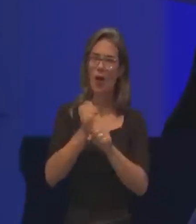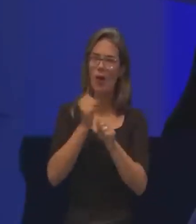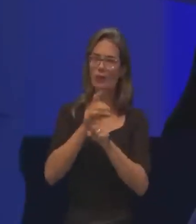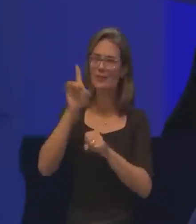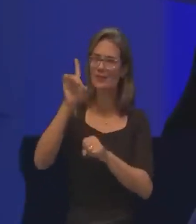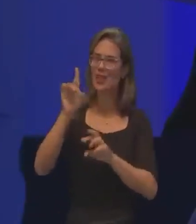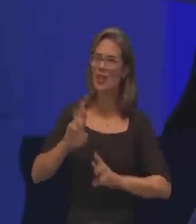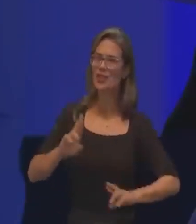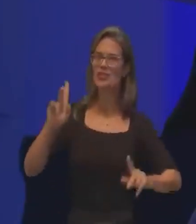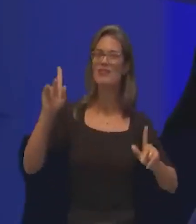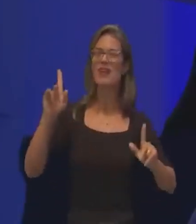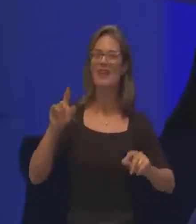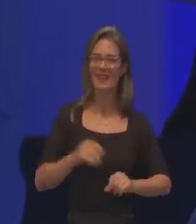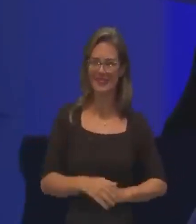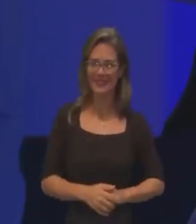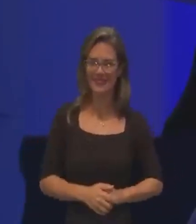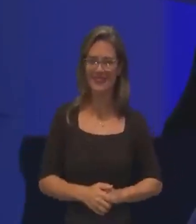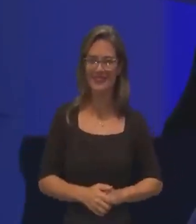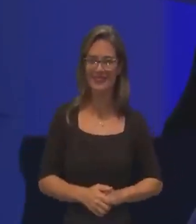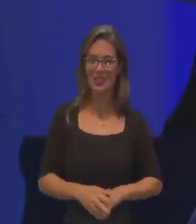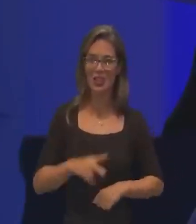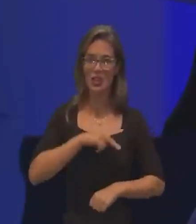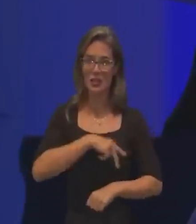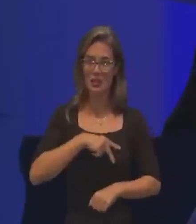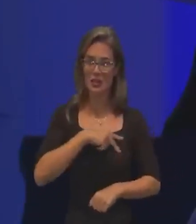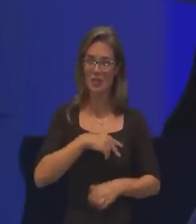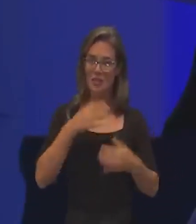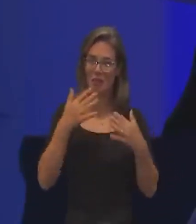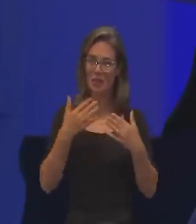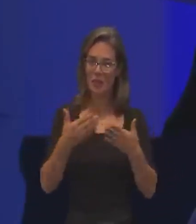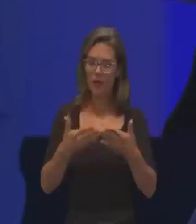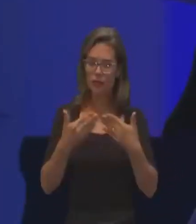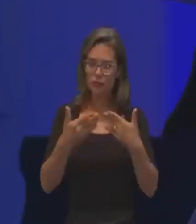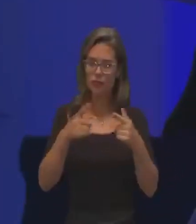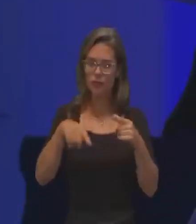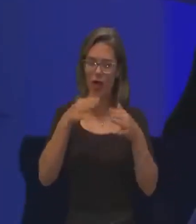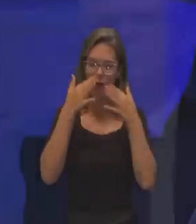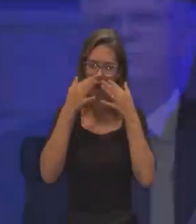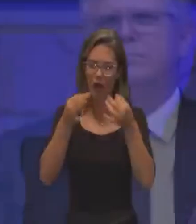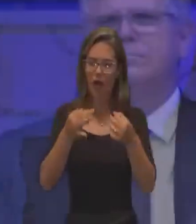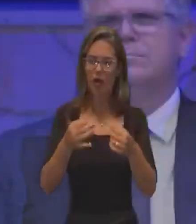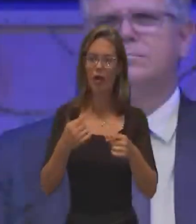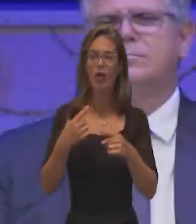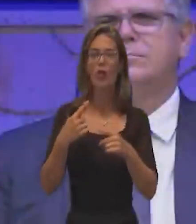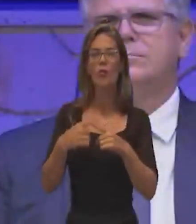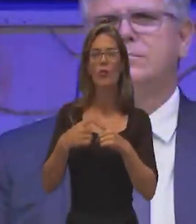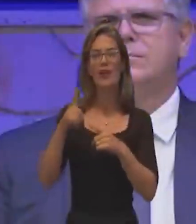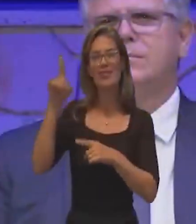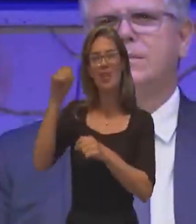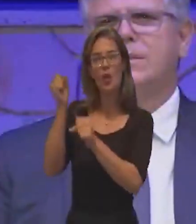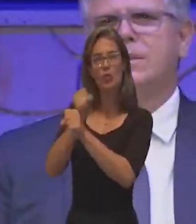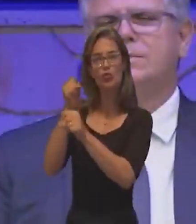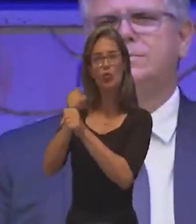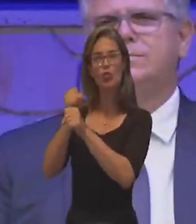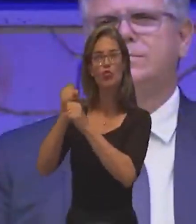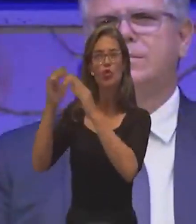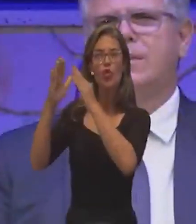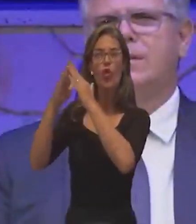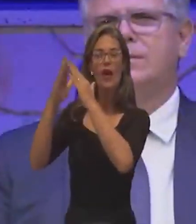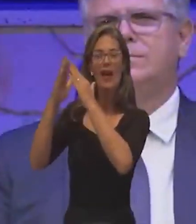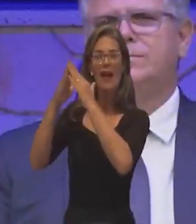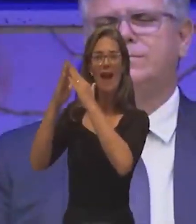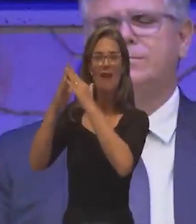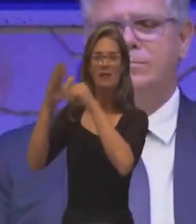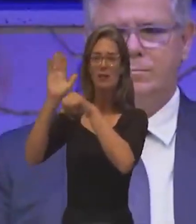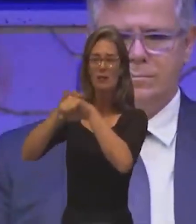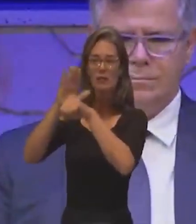Paulo está chamando a nossa atenção, porque quando ele fala que temos da parte de Deus um edifício, casa